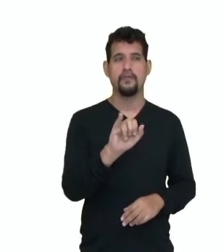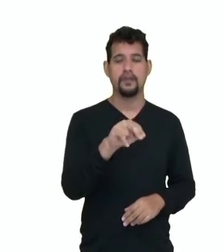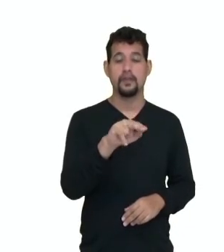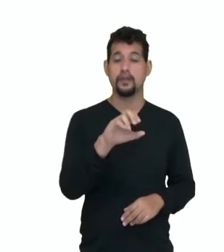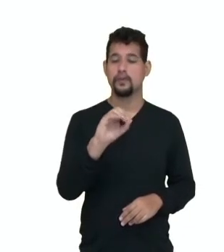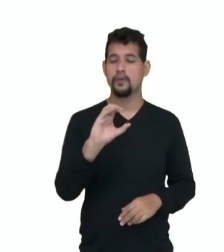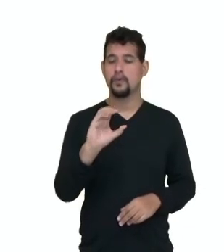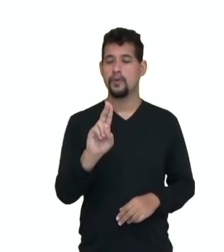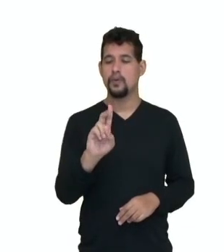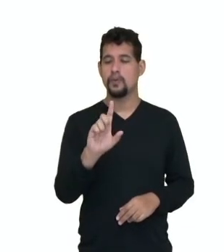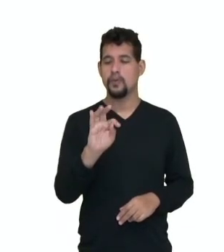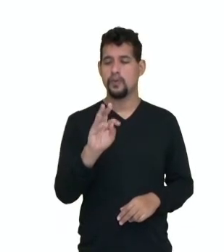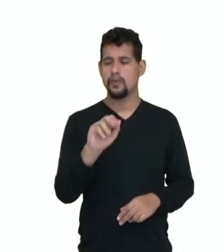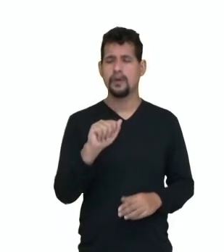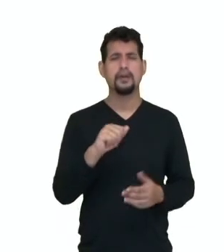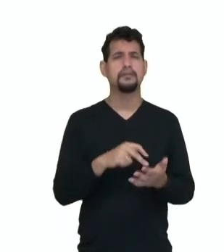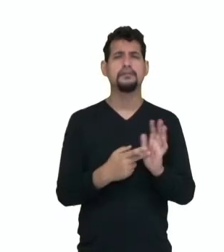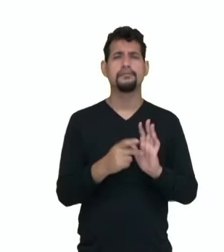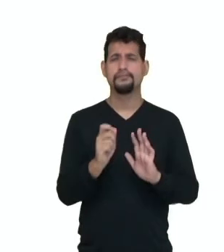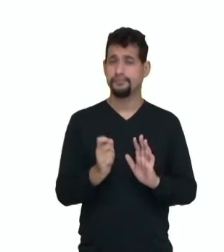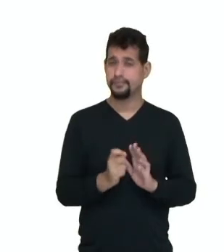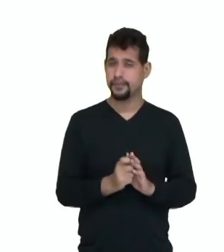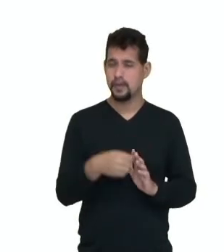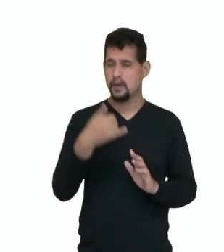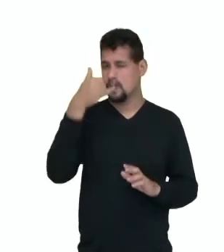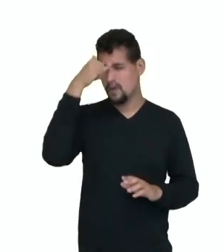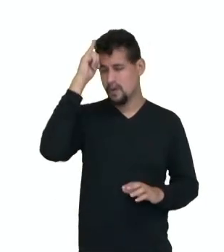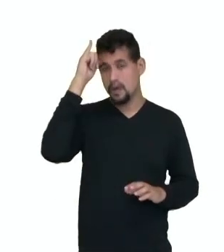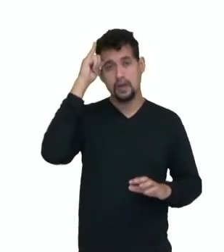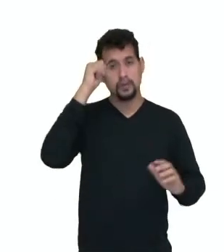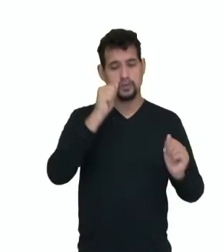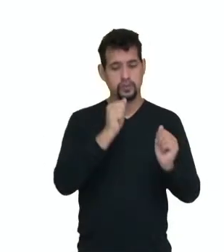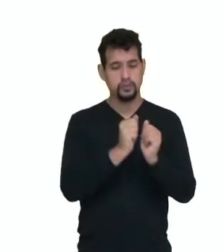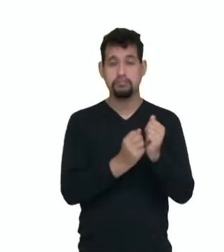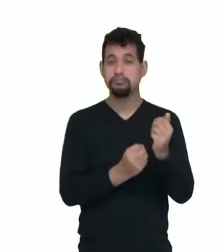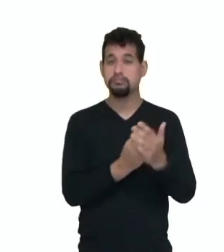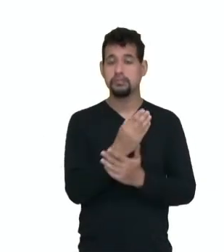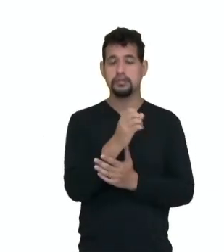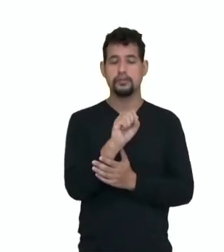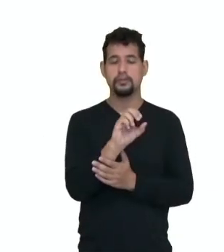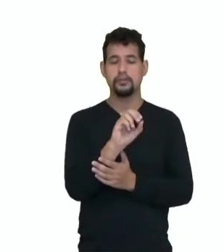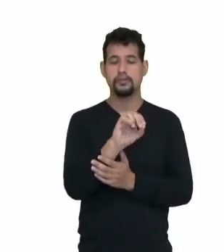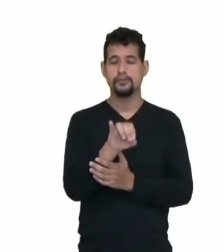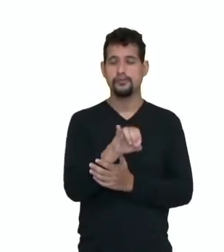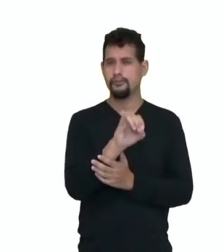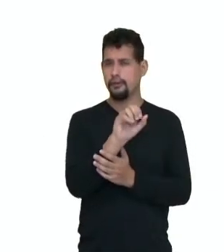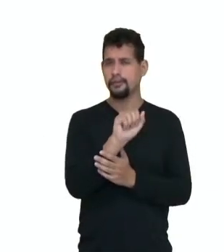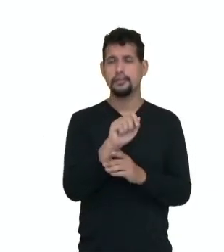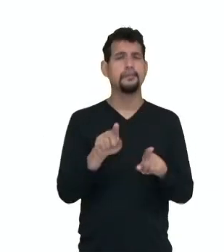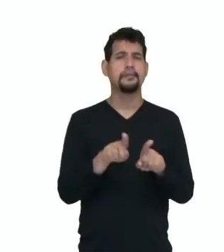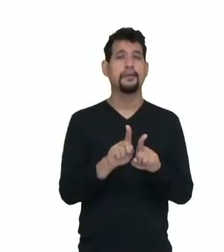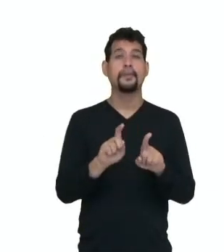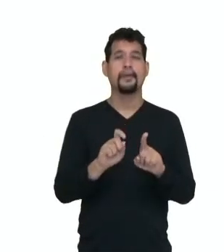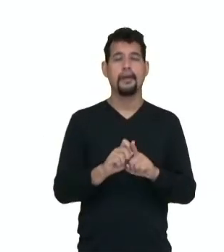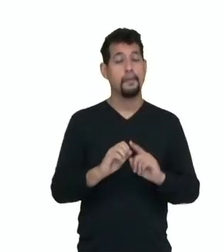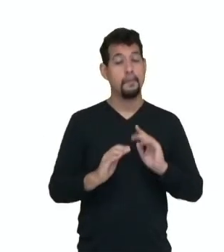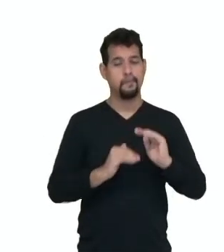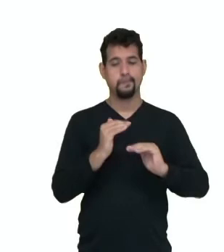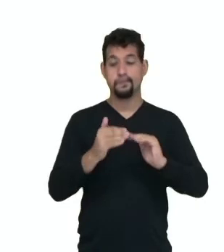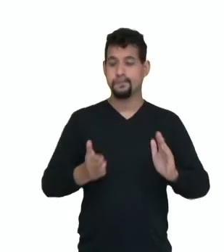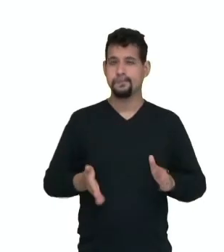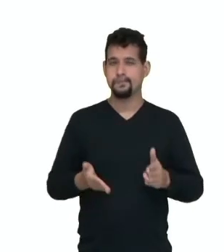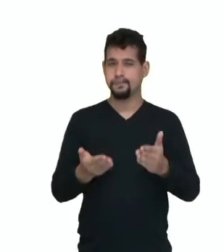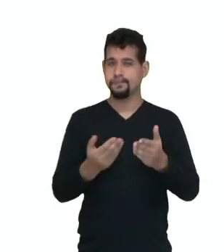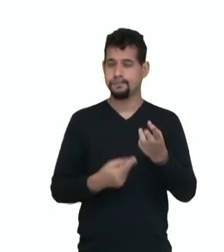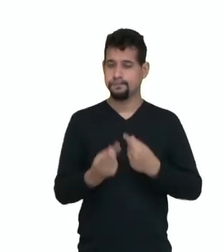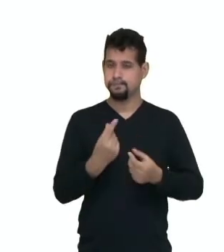gado, especialmente o gado de corte, se junta então à produção de soja como uma das grandes impulsionadoras então, do